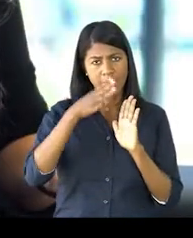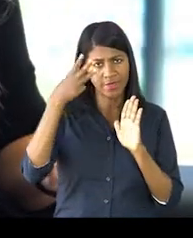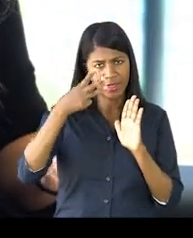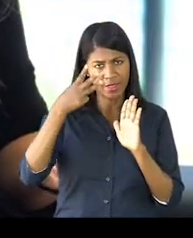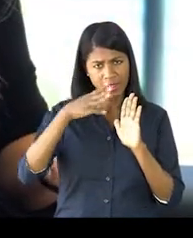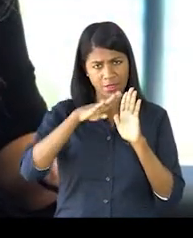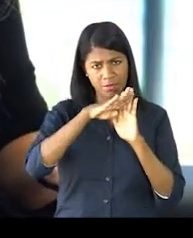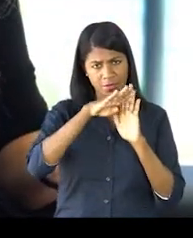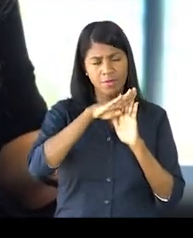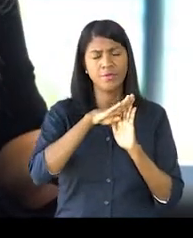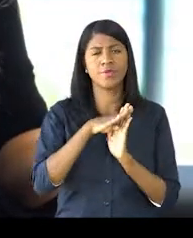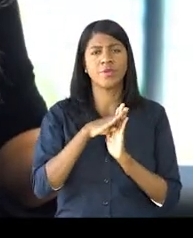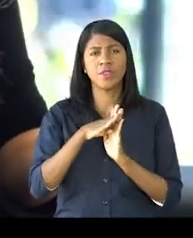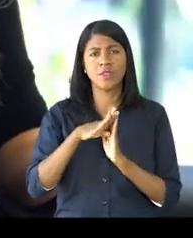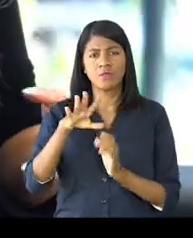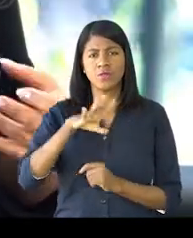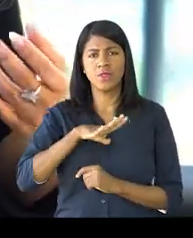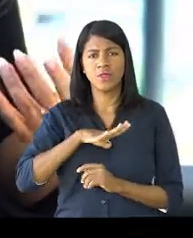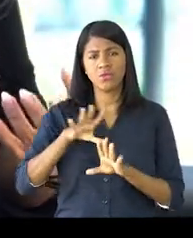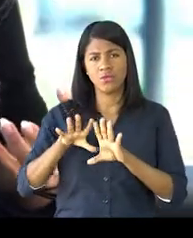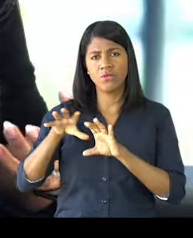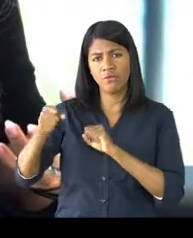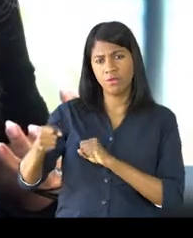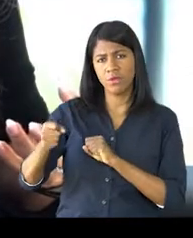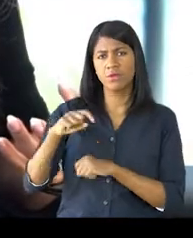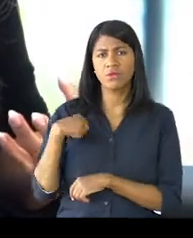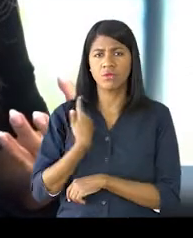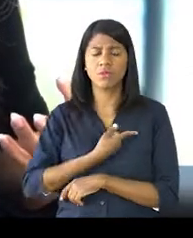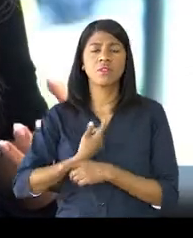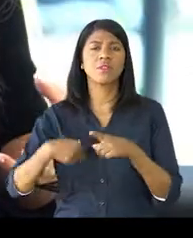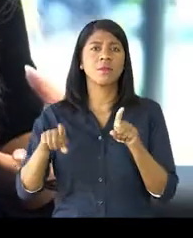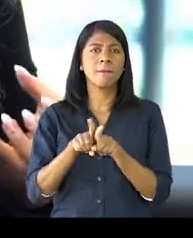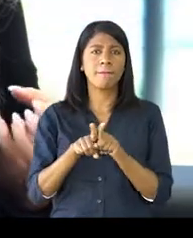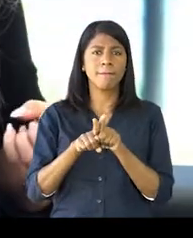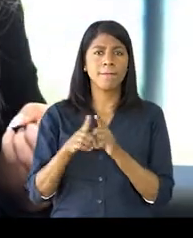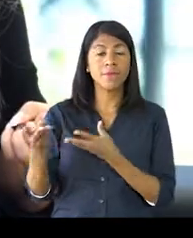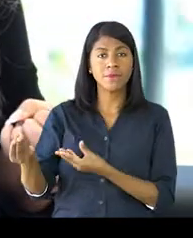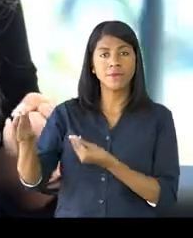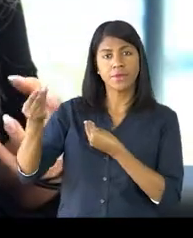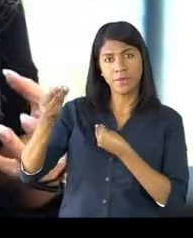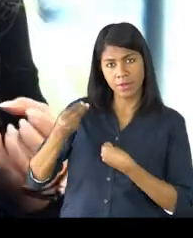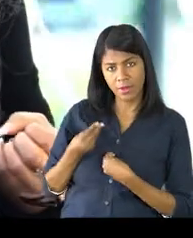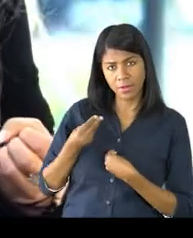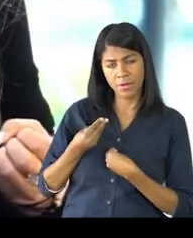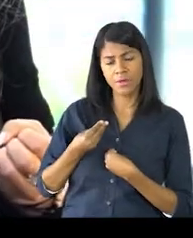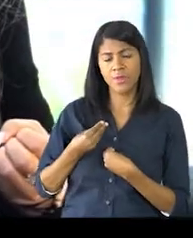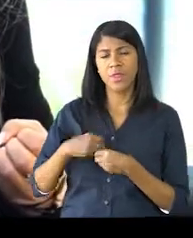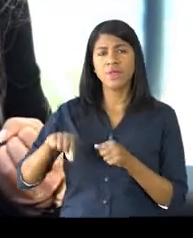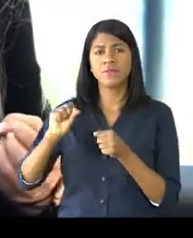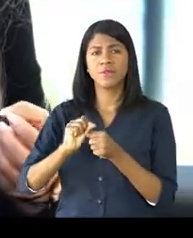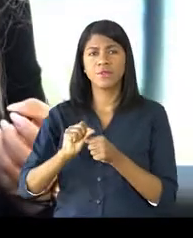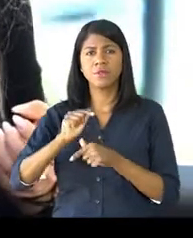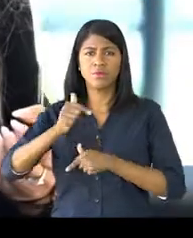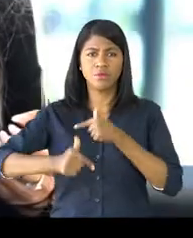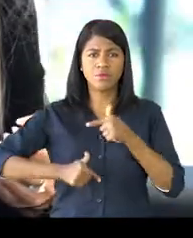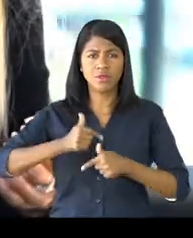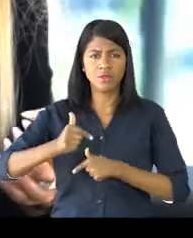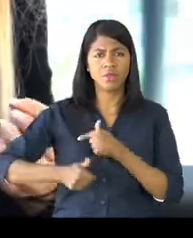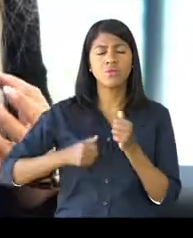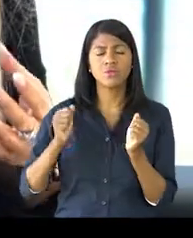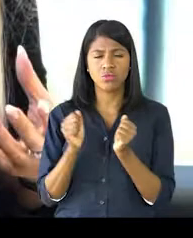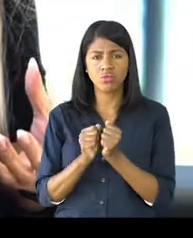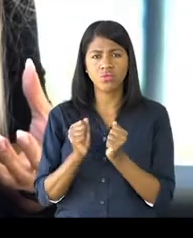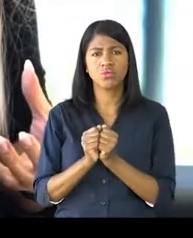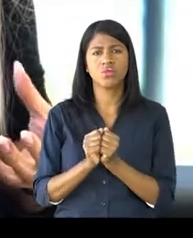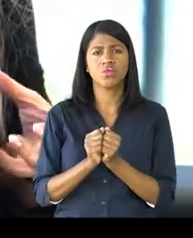terceiro andar, né, no nosso prédio, que é o centro de formação, nós também recebemos e fazemos